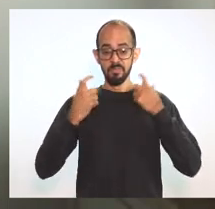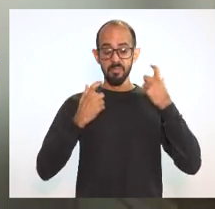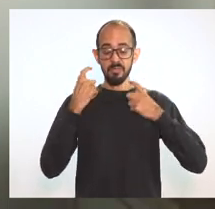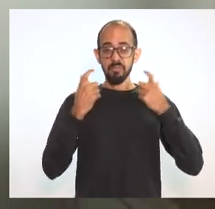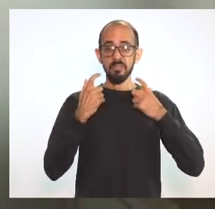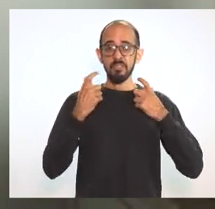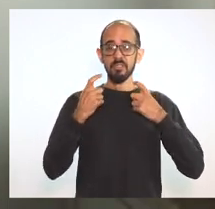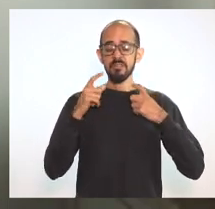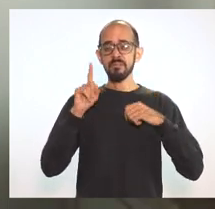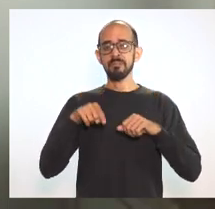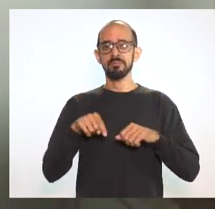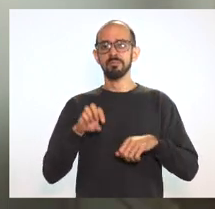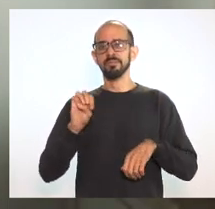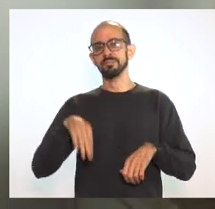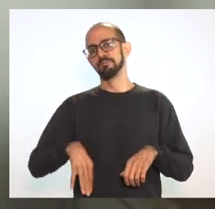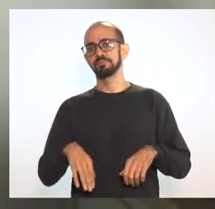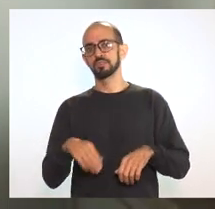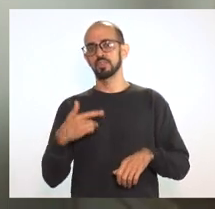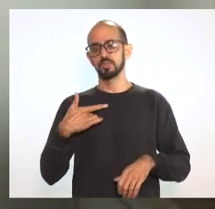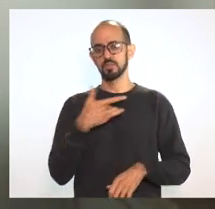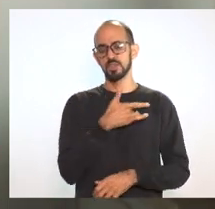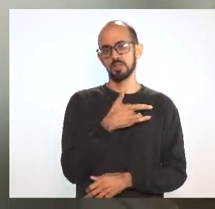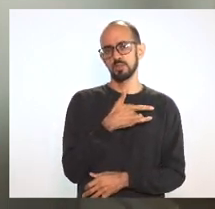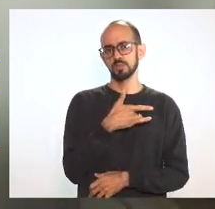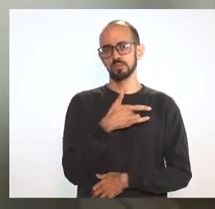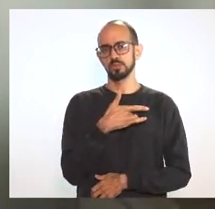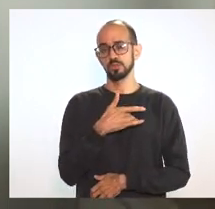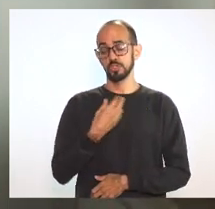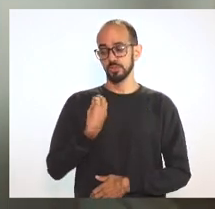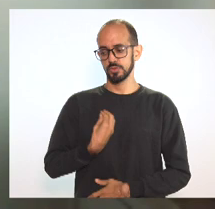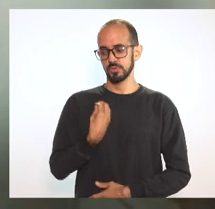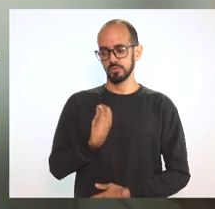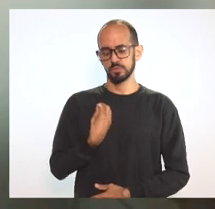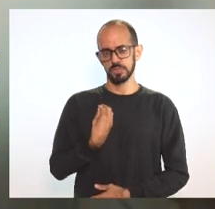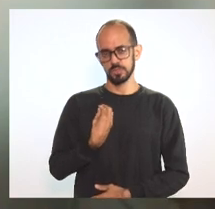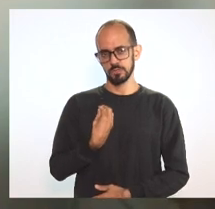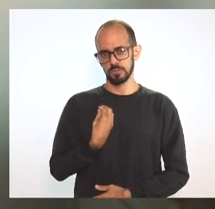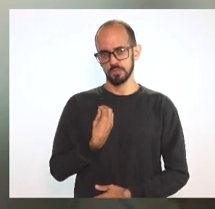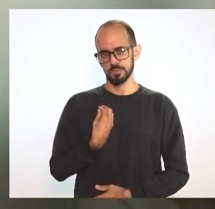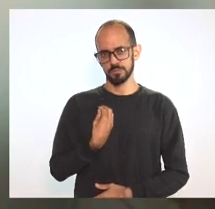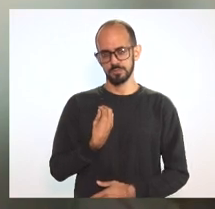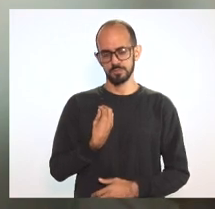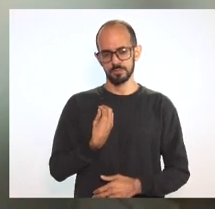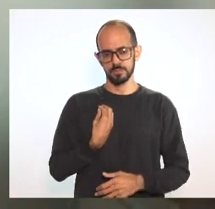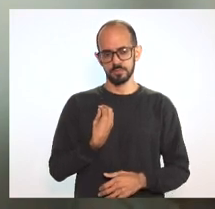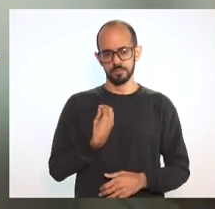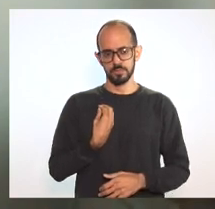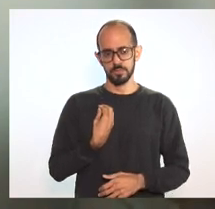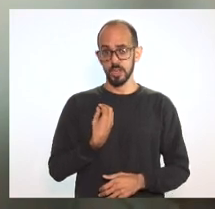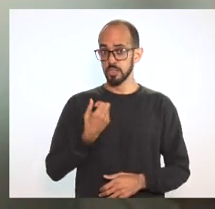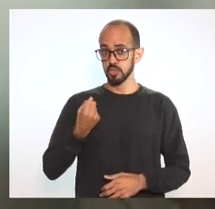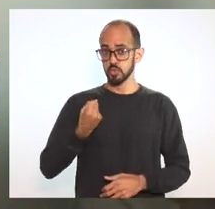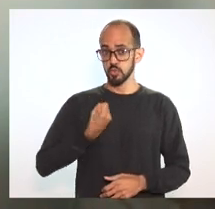é, sim, é com saúde e com vida. Esse número é